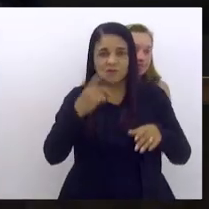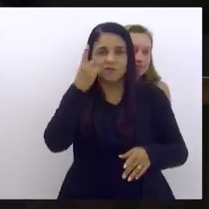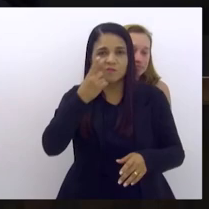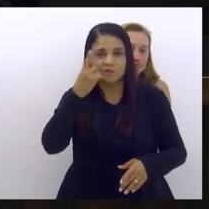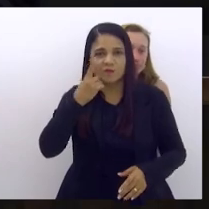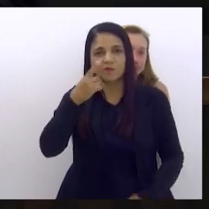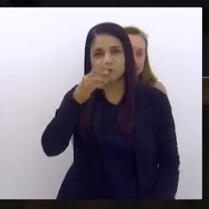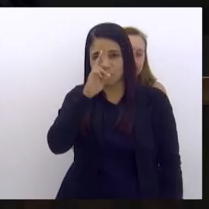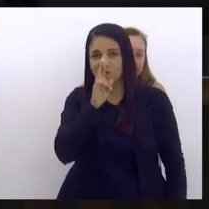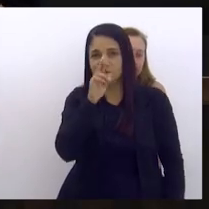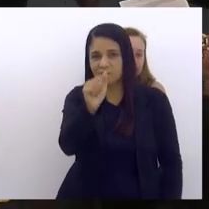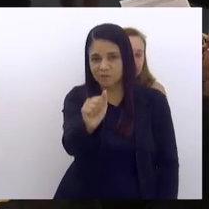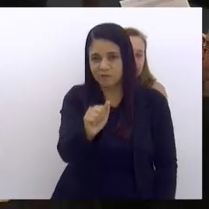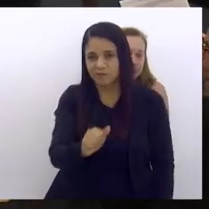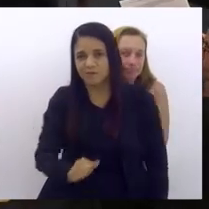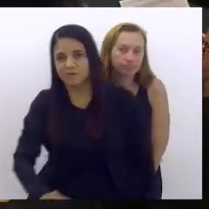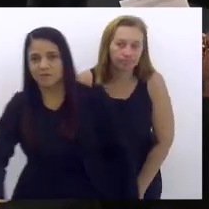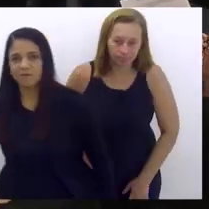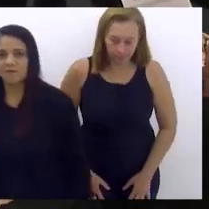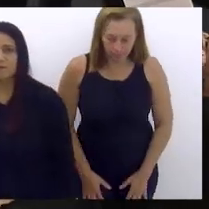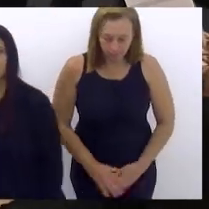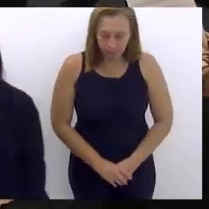Rodrigo Amorim.